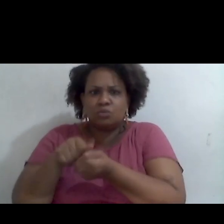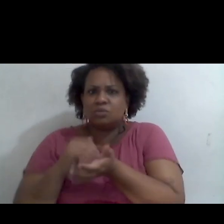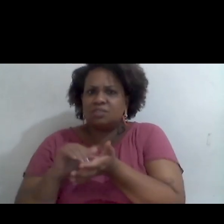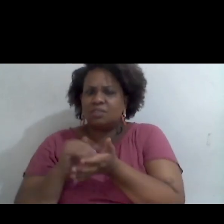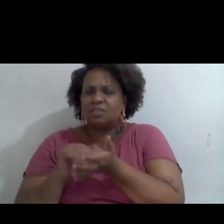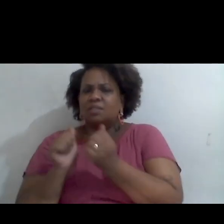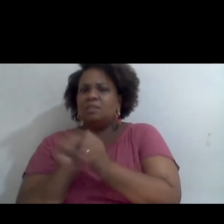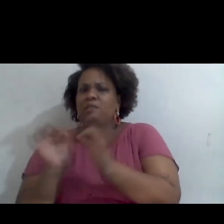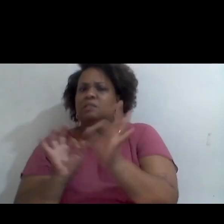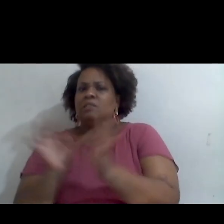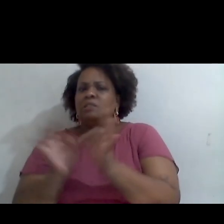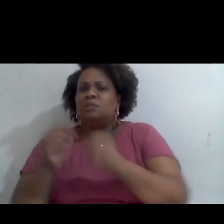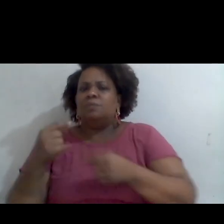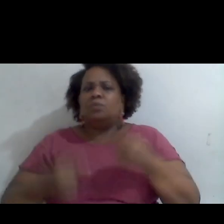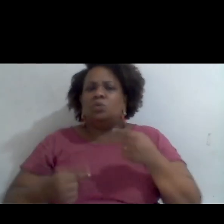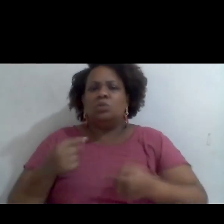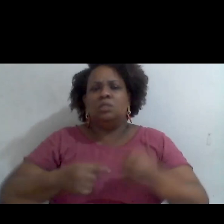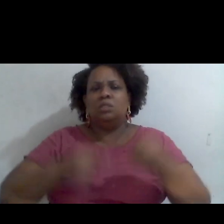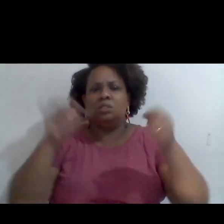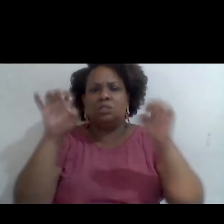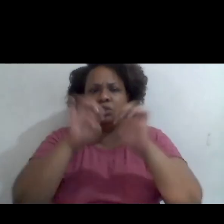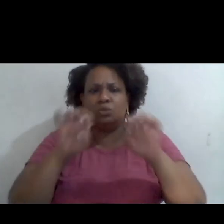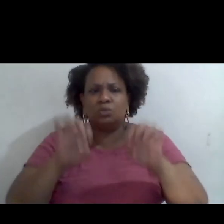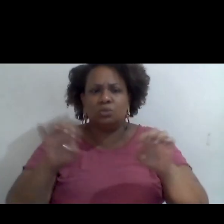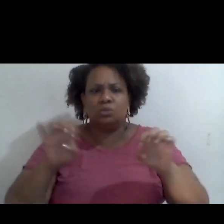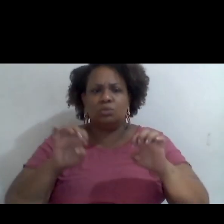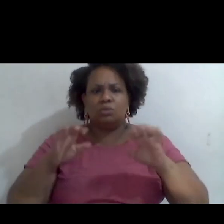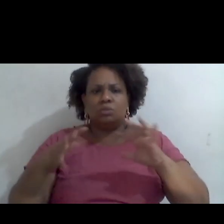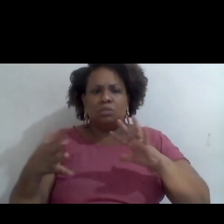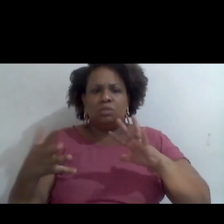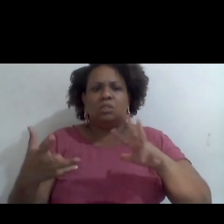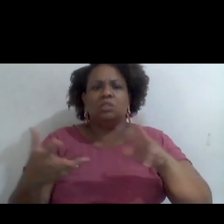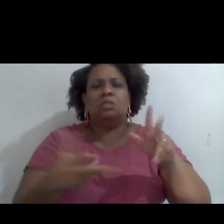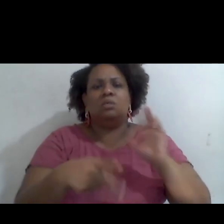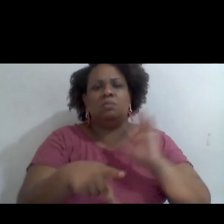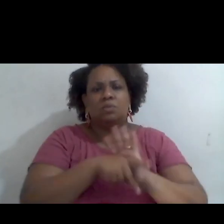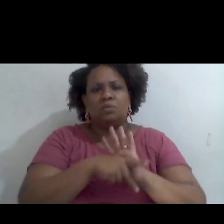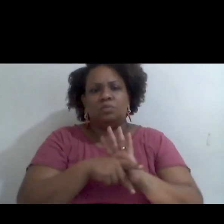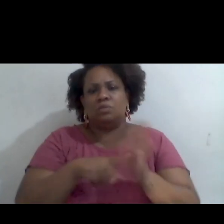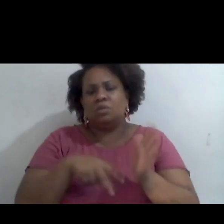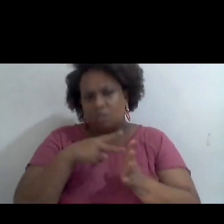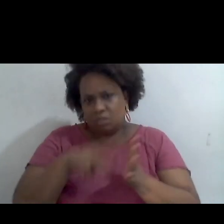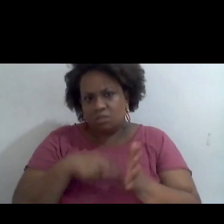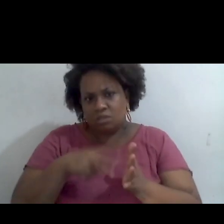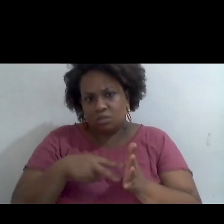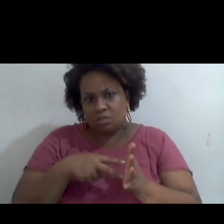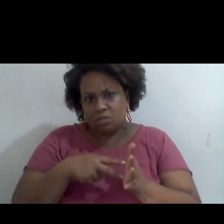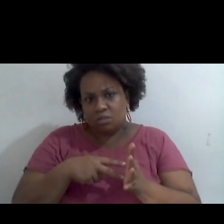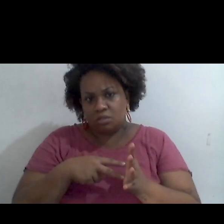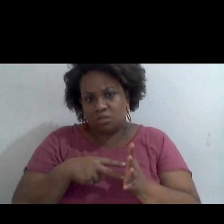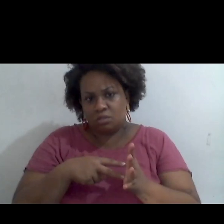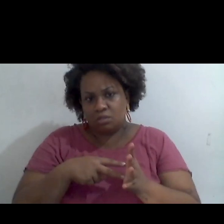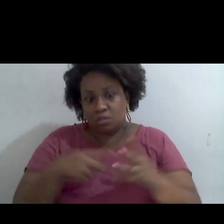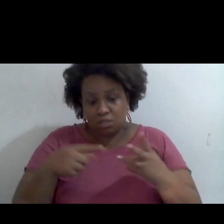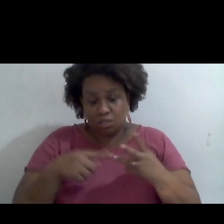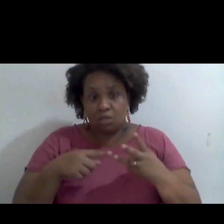elaborando uma política estruturante de internacionalização do setor da dança, né? E a última questão é, eu